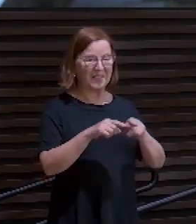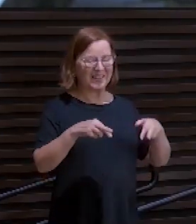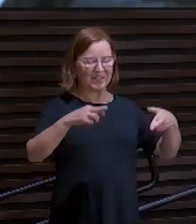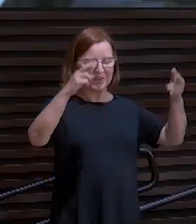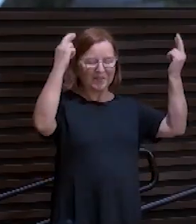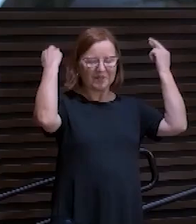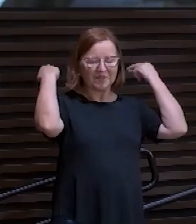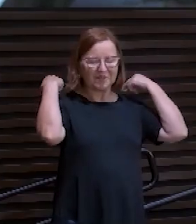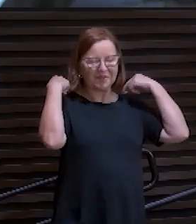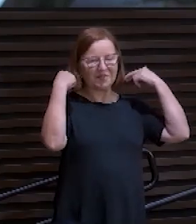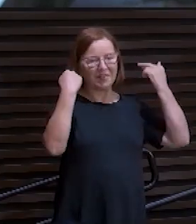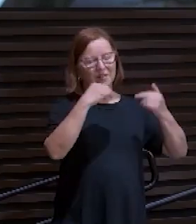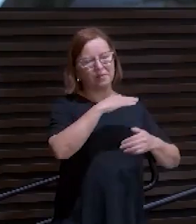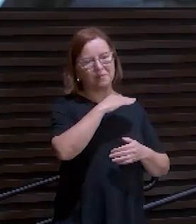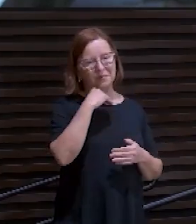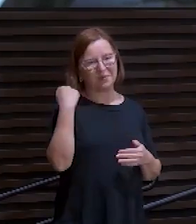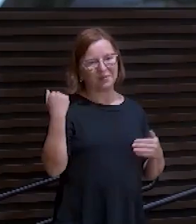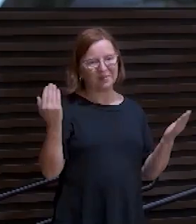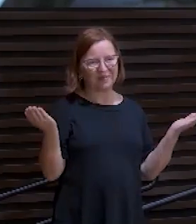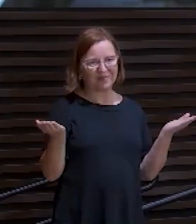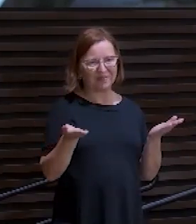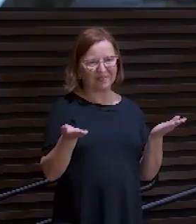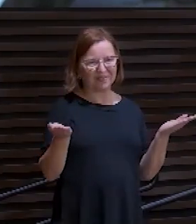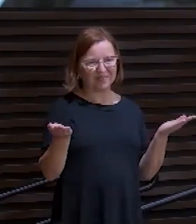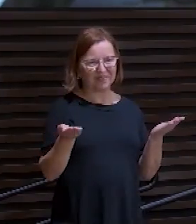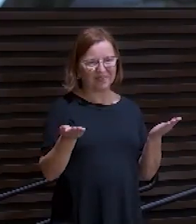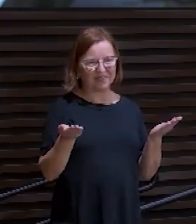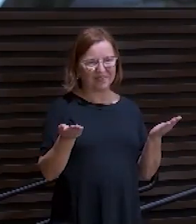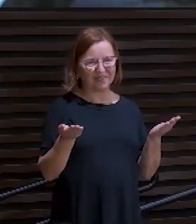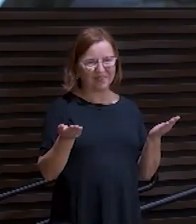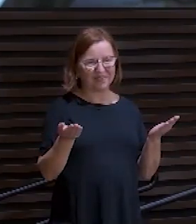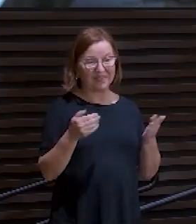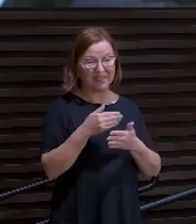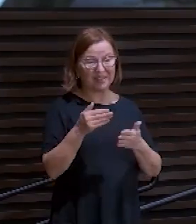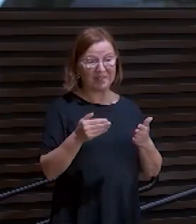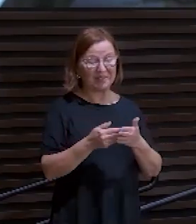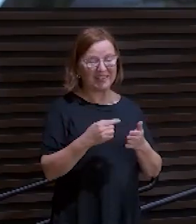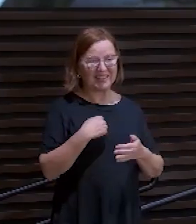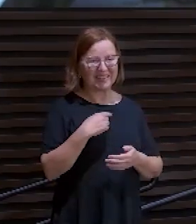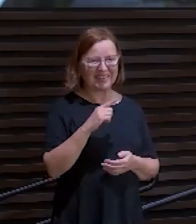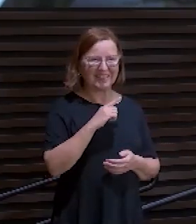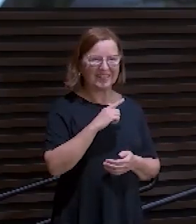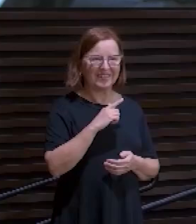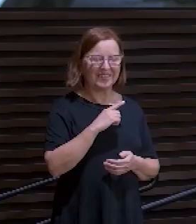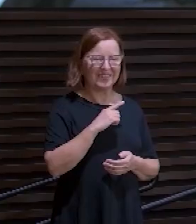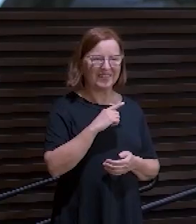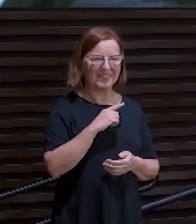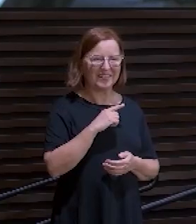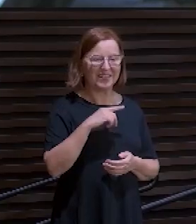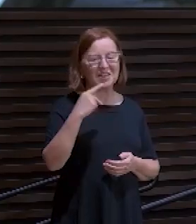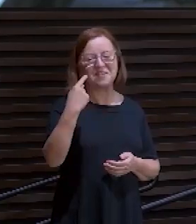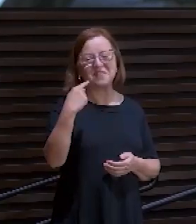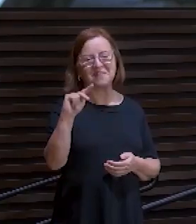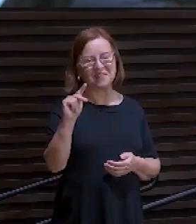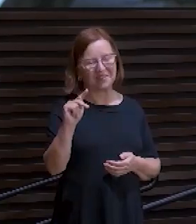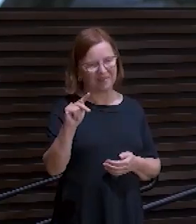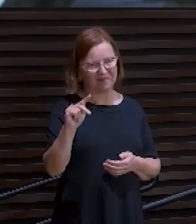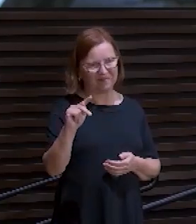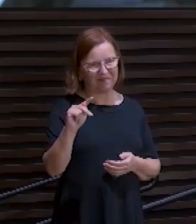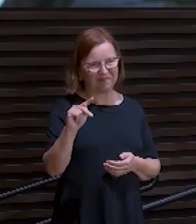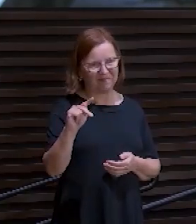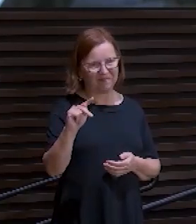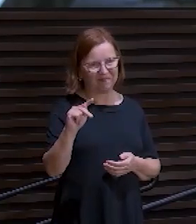morto. E agora, tudo que eu tenho é vosso. Eu